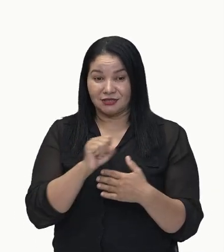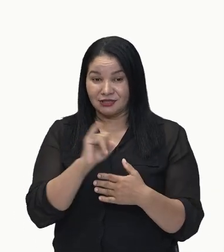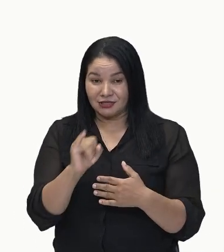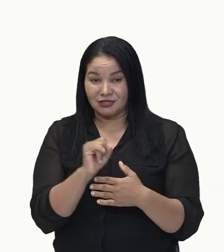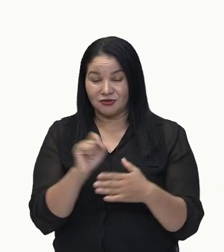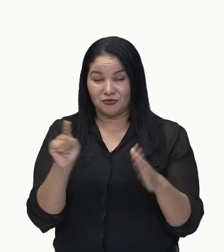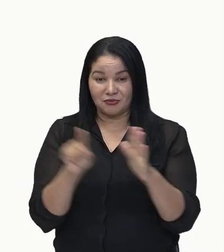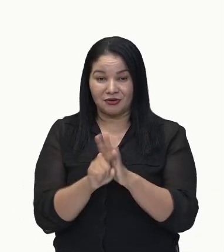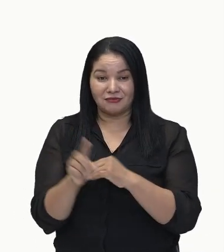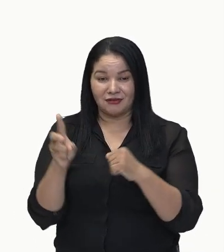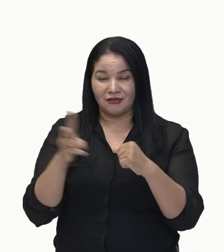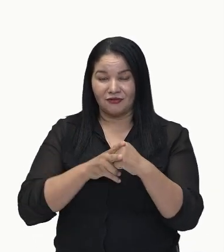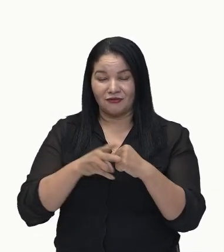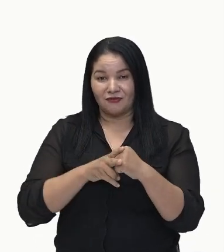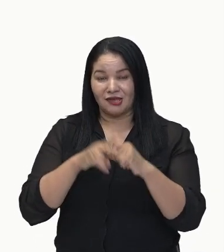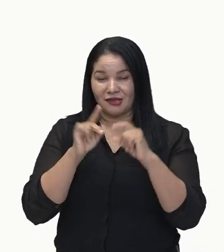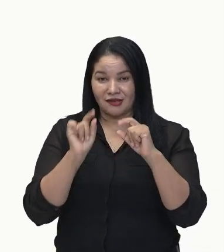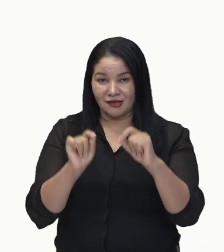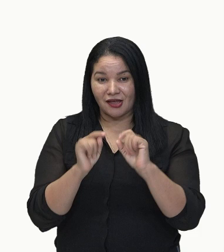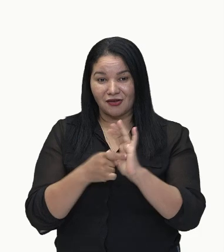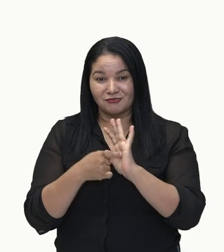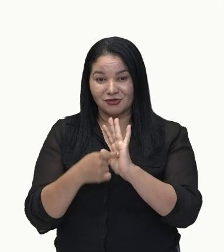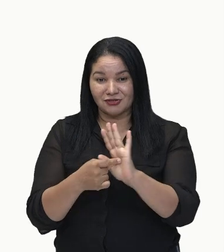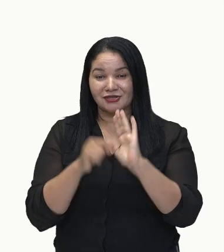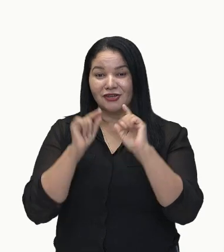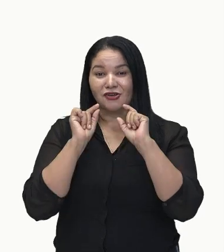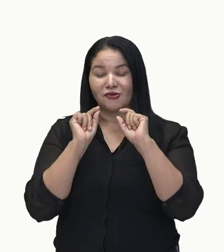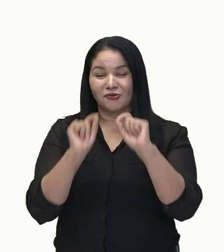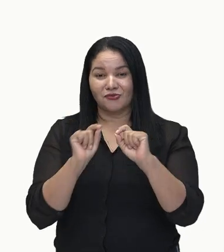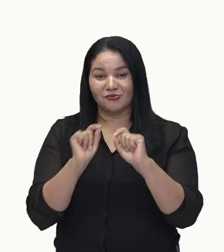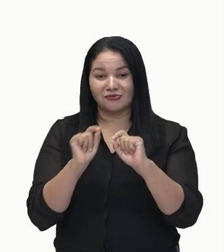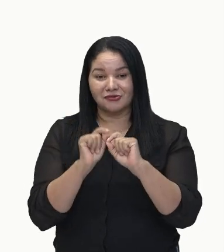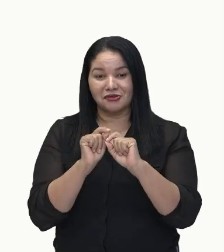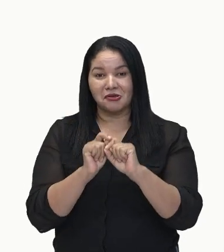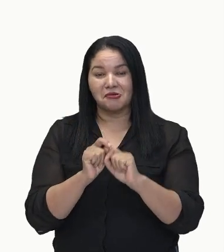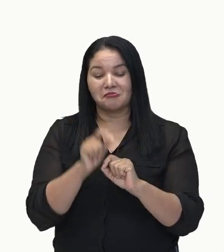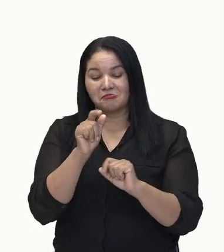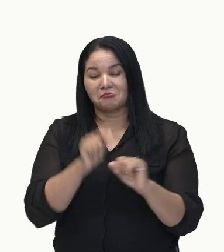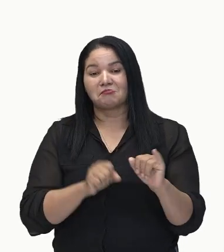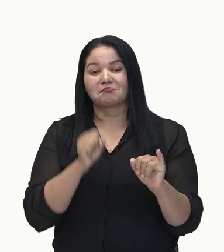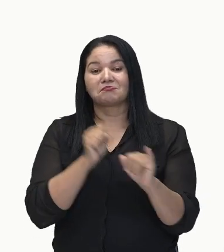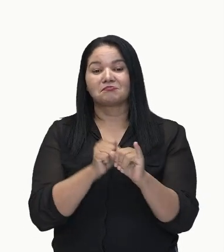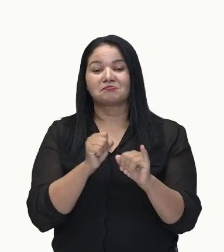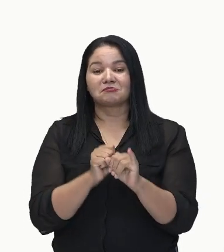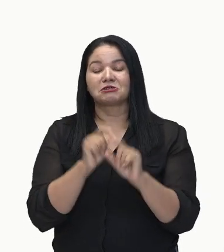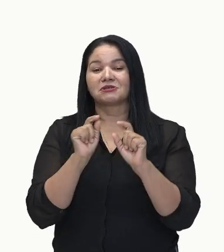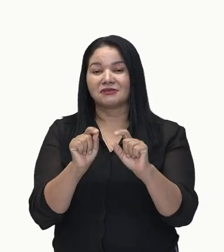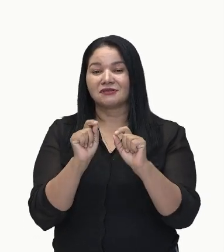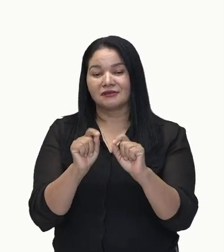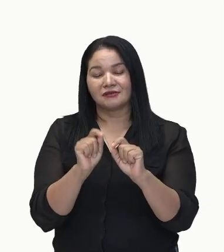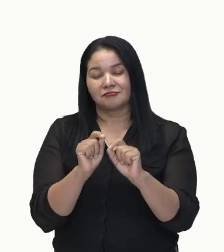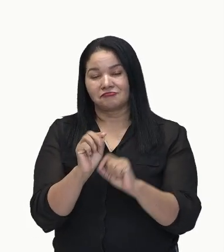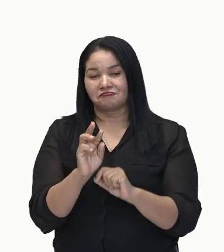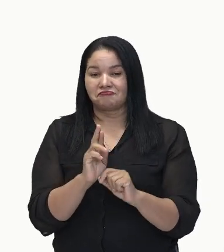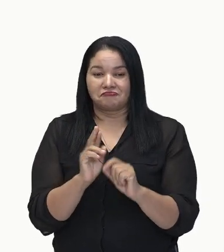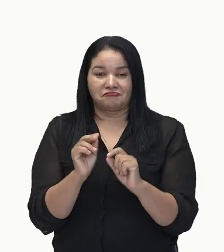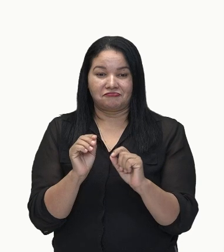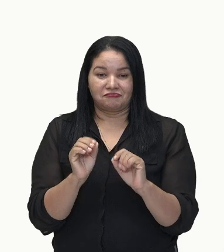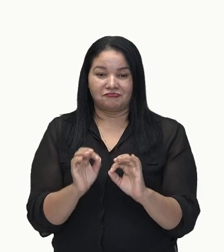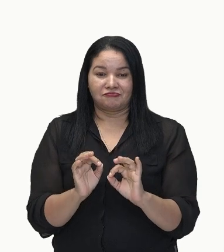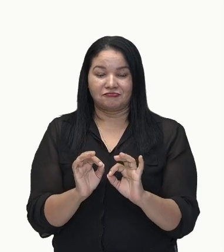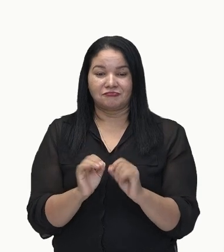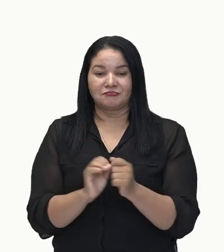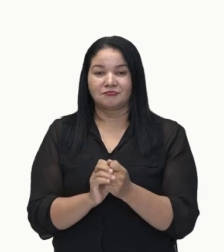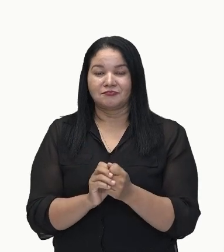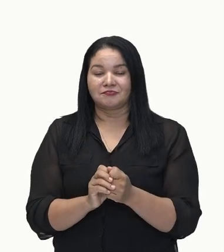verbo, ele não vai indicar para você, né, quem é o sujeito da oração. Então, falamos aí a respeito do